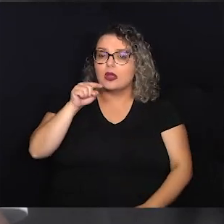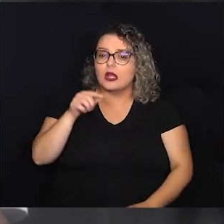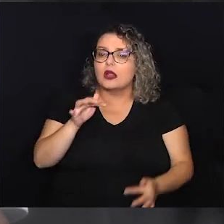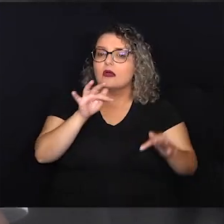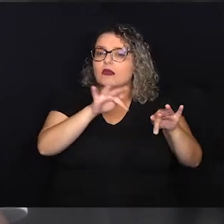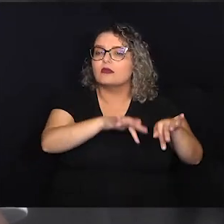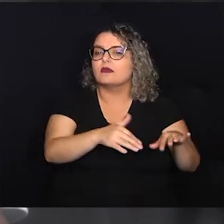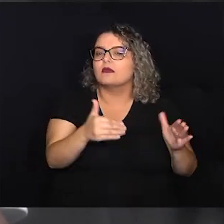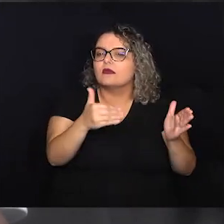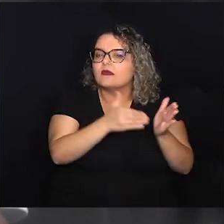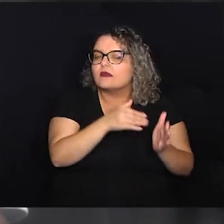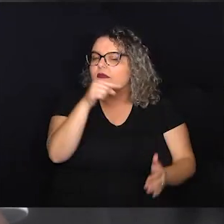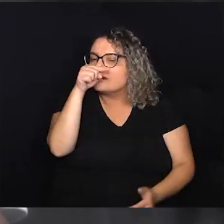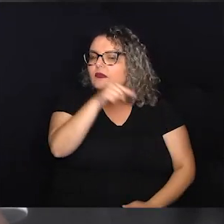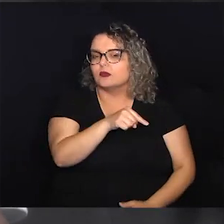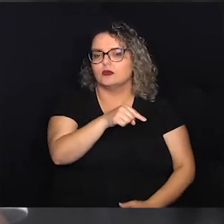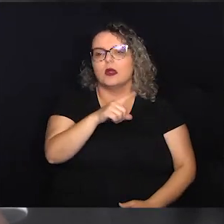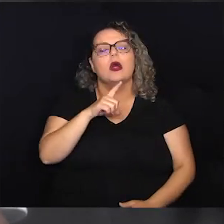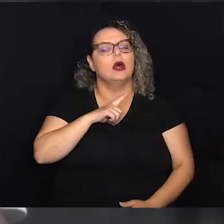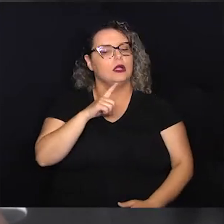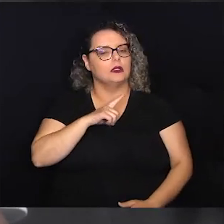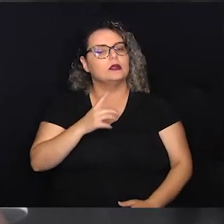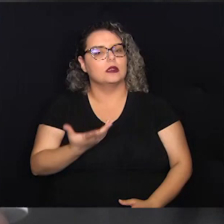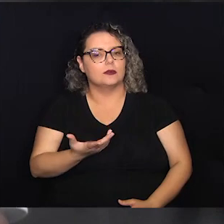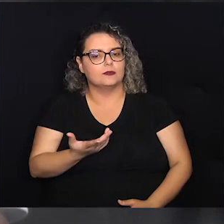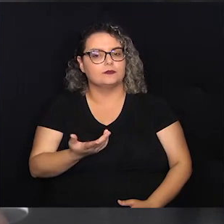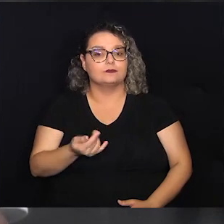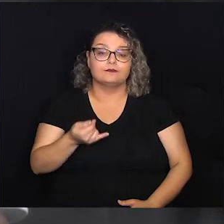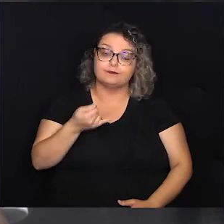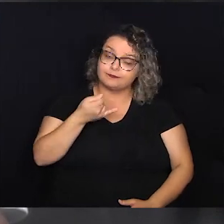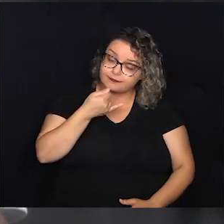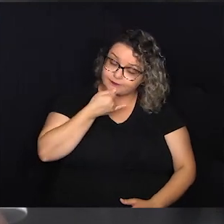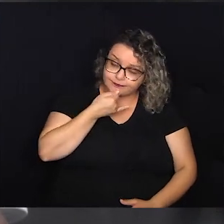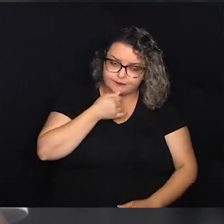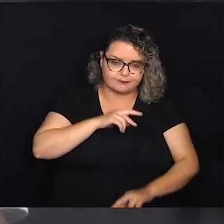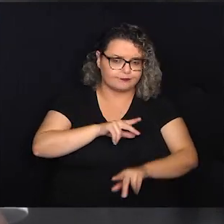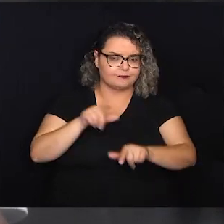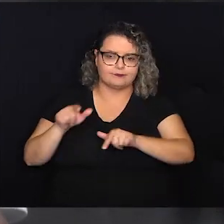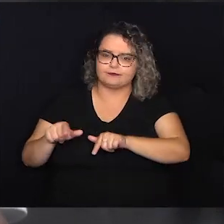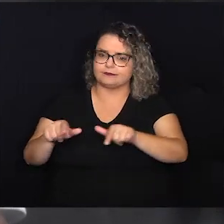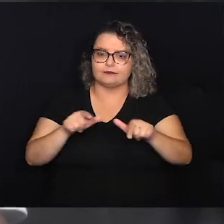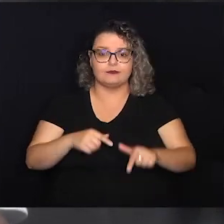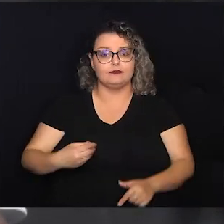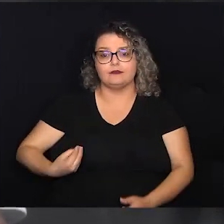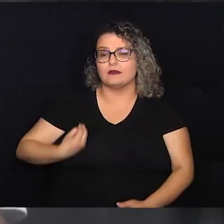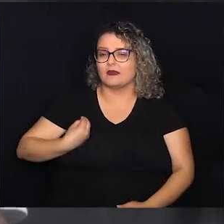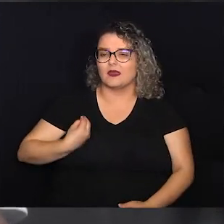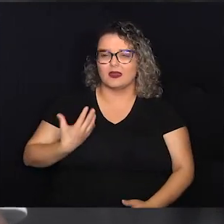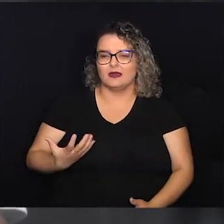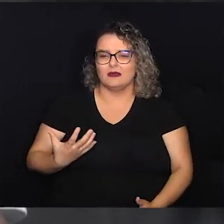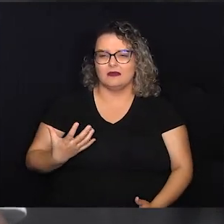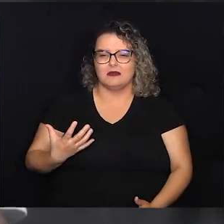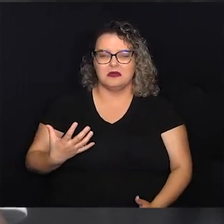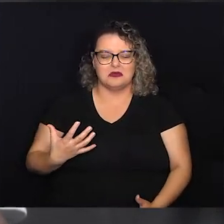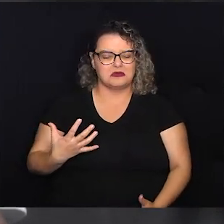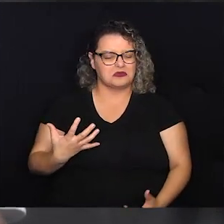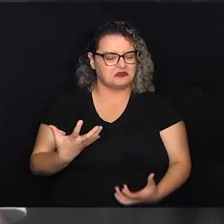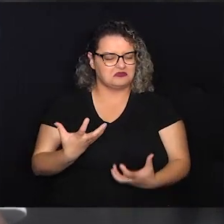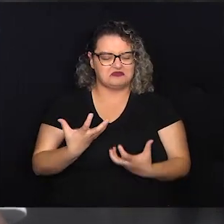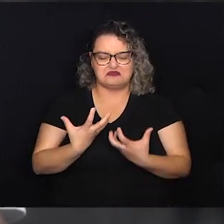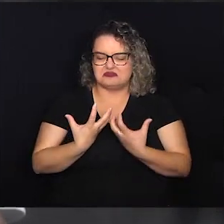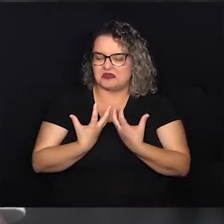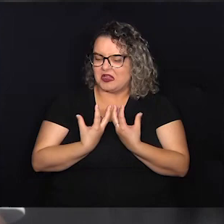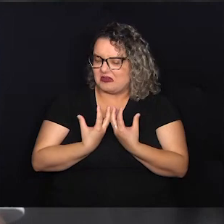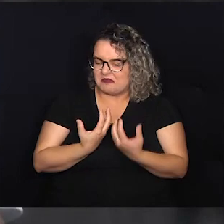encontram, é exatamente lá no final. Ali existe algo que, infelizmente, em muitos cantos, nós vivemos